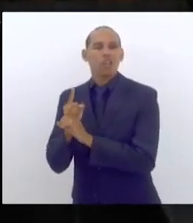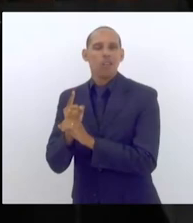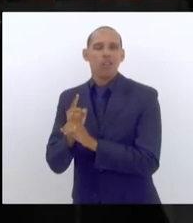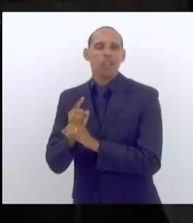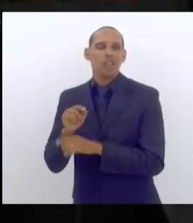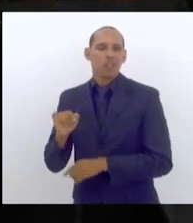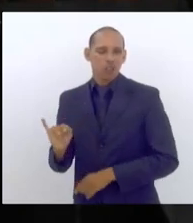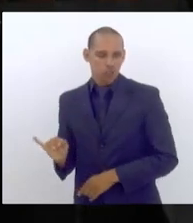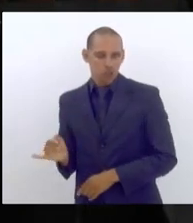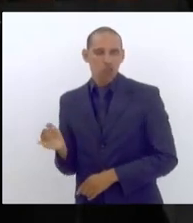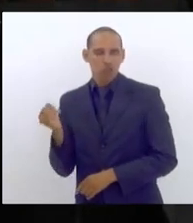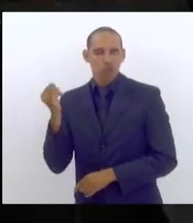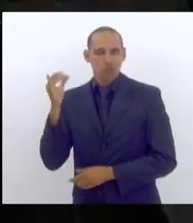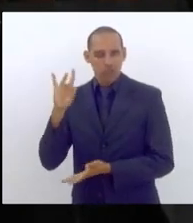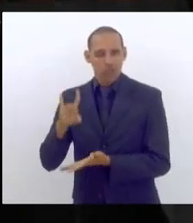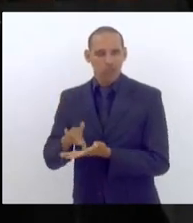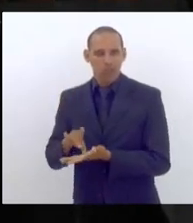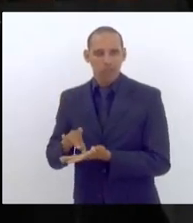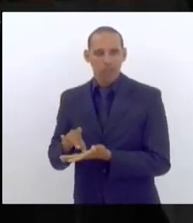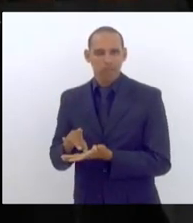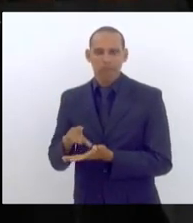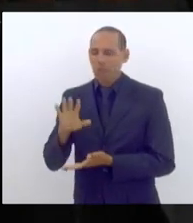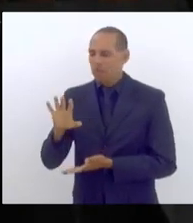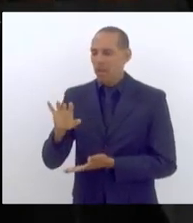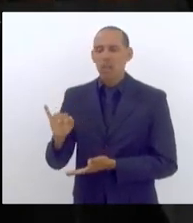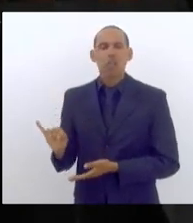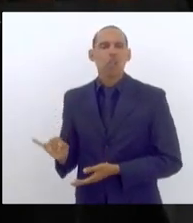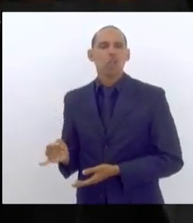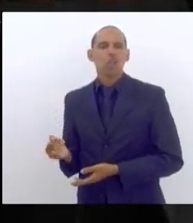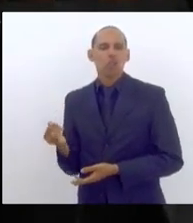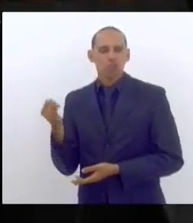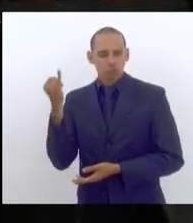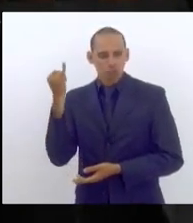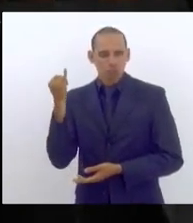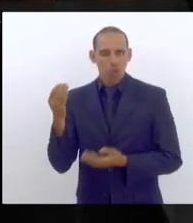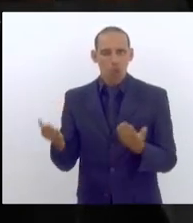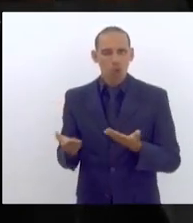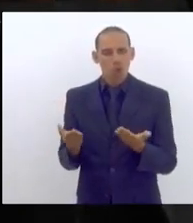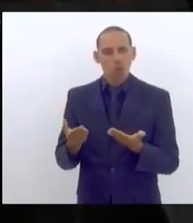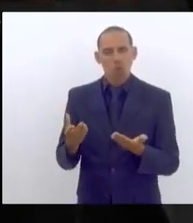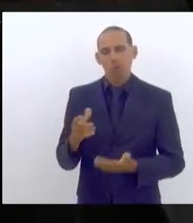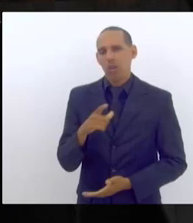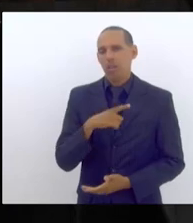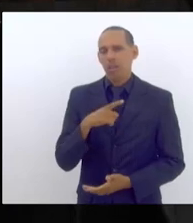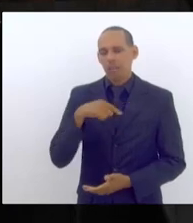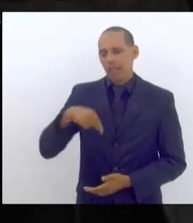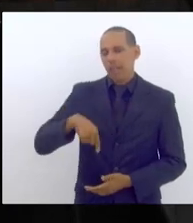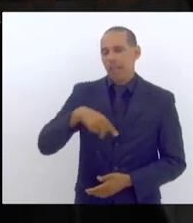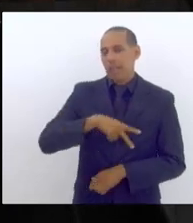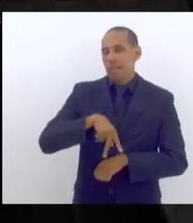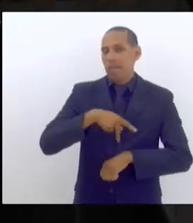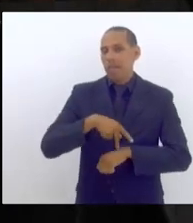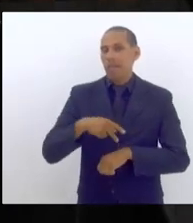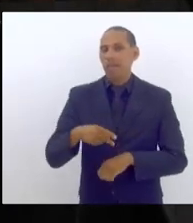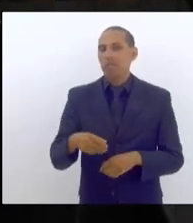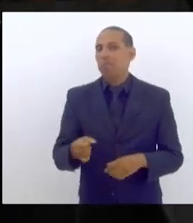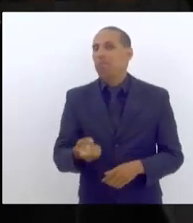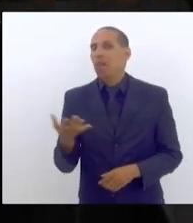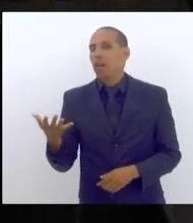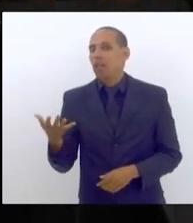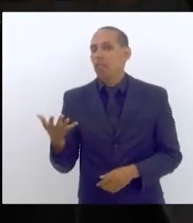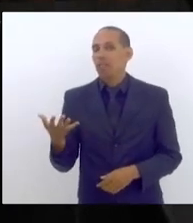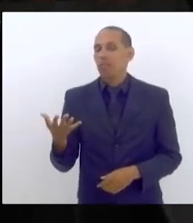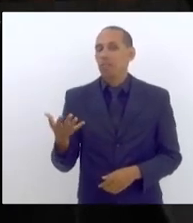real. Qual é o juro real que se vive hoje no nosso país? Os juros